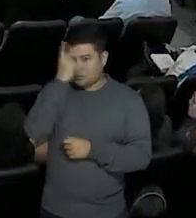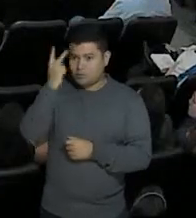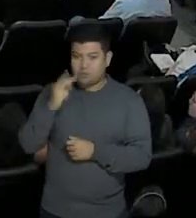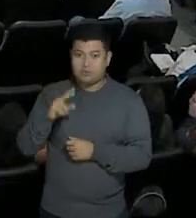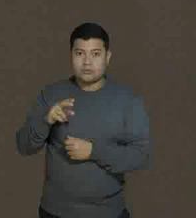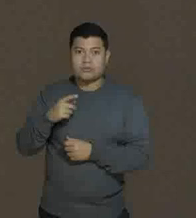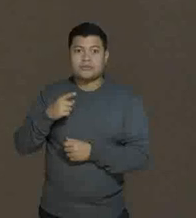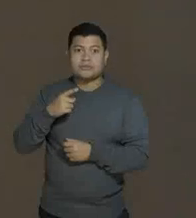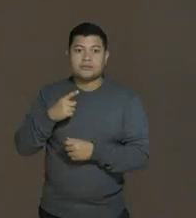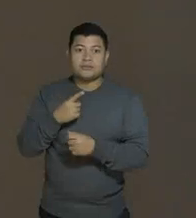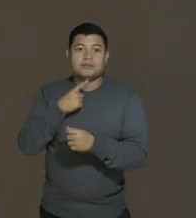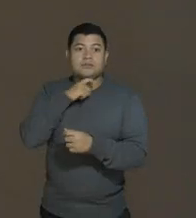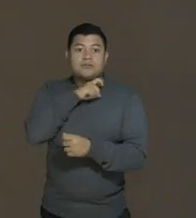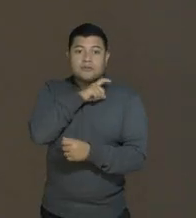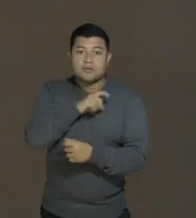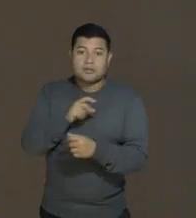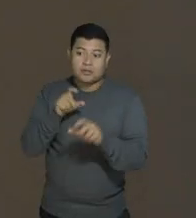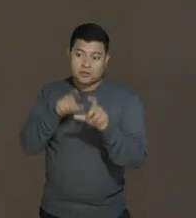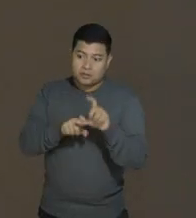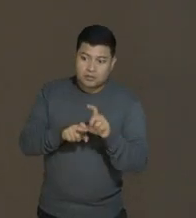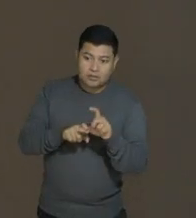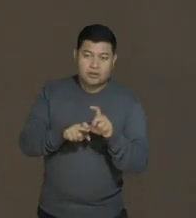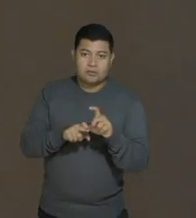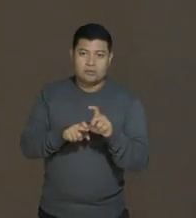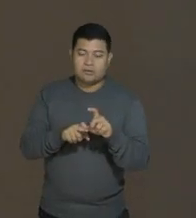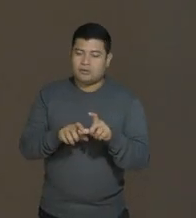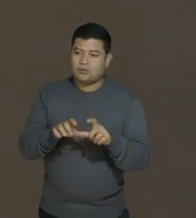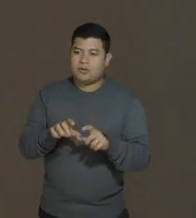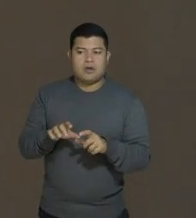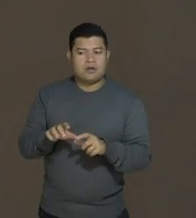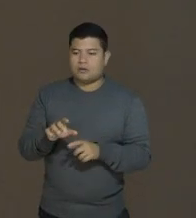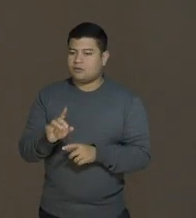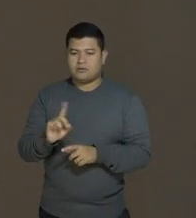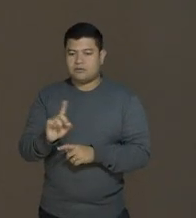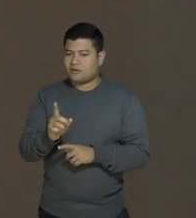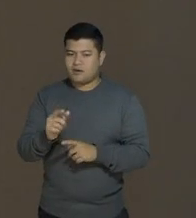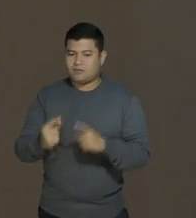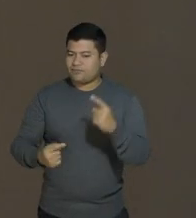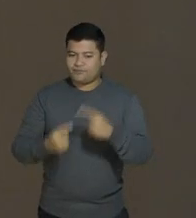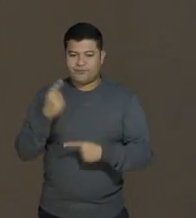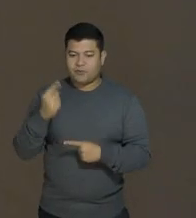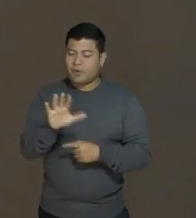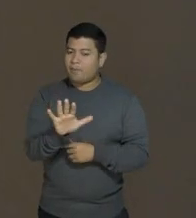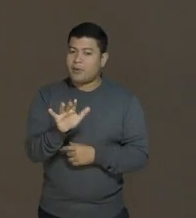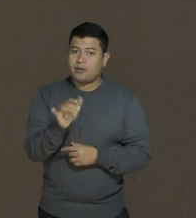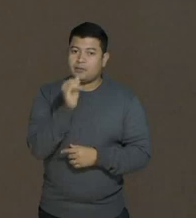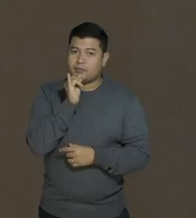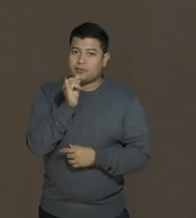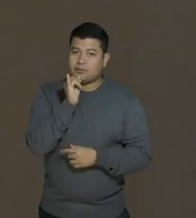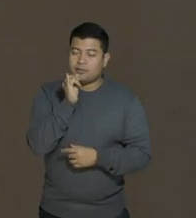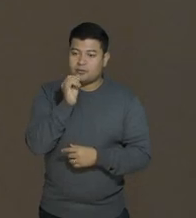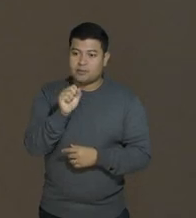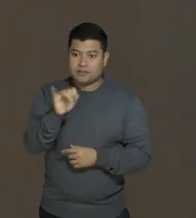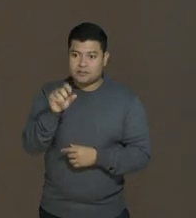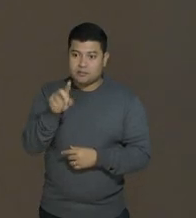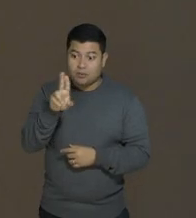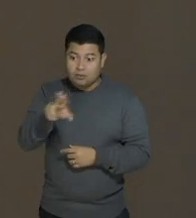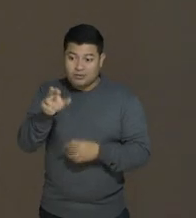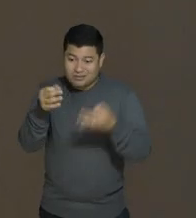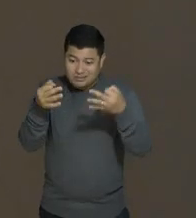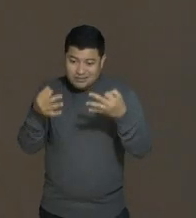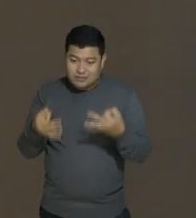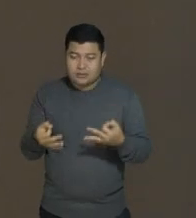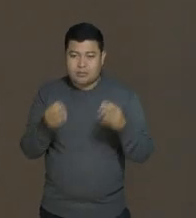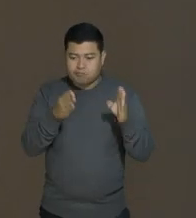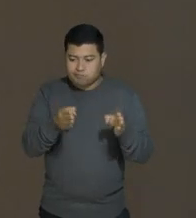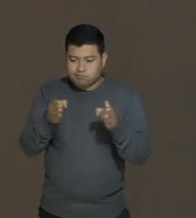Há um uso errado, mas não causa. Tanto é que as pessoas, se você usa corretamente, não causa dependência.